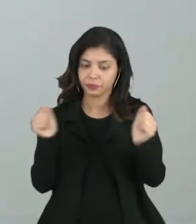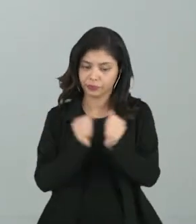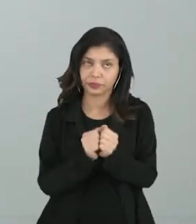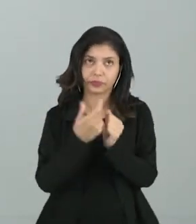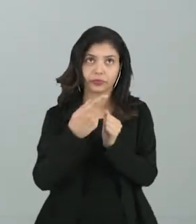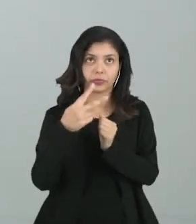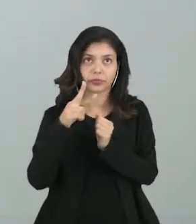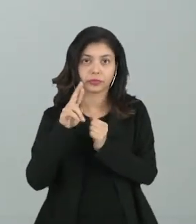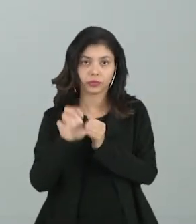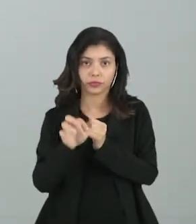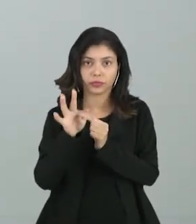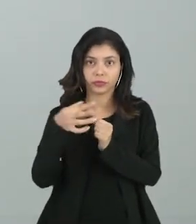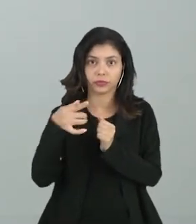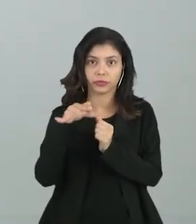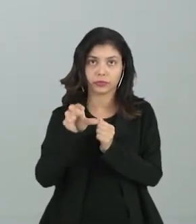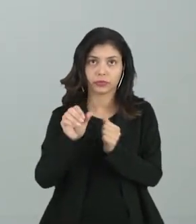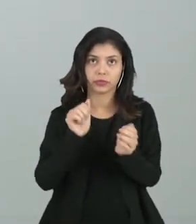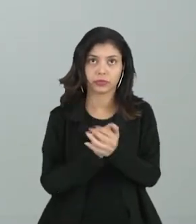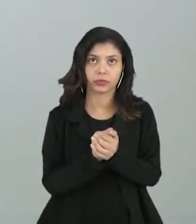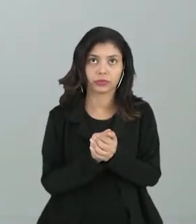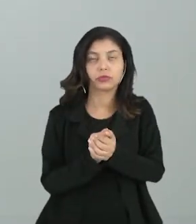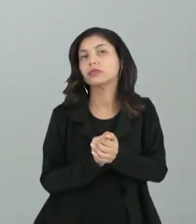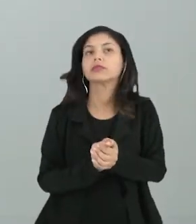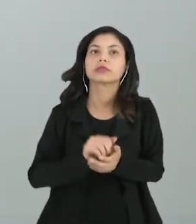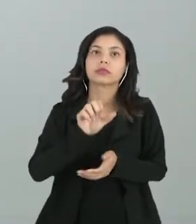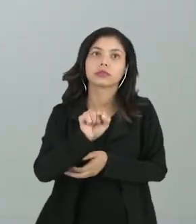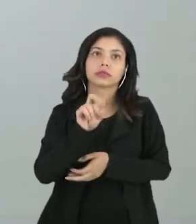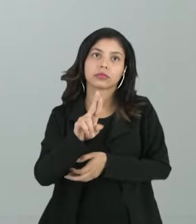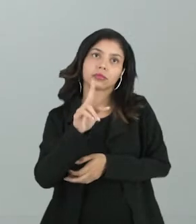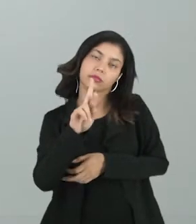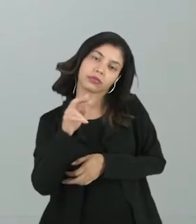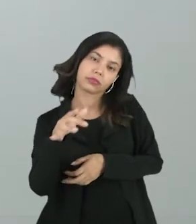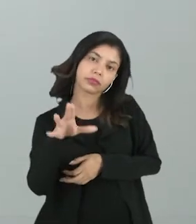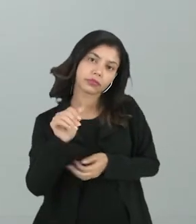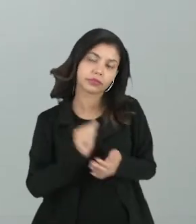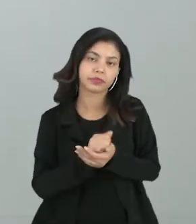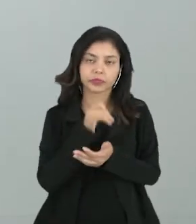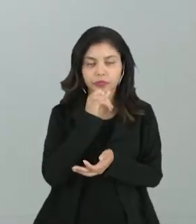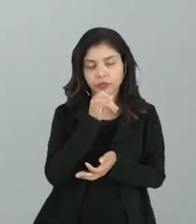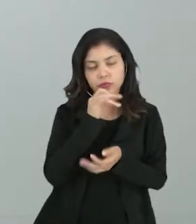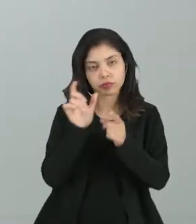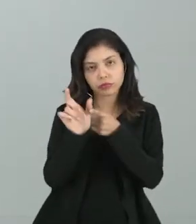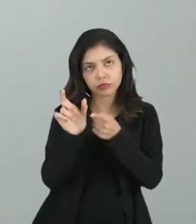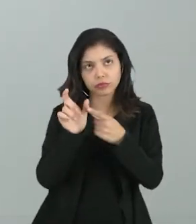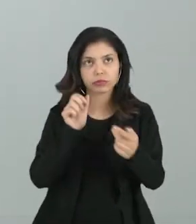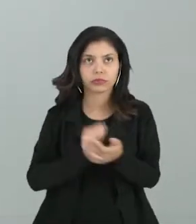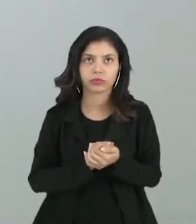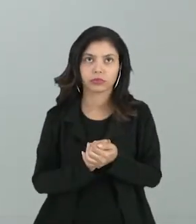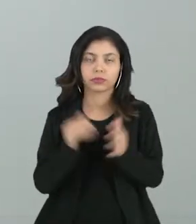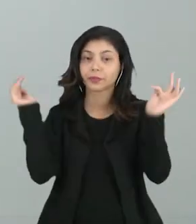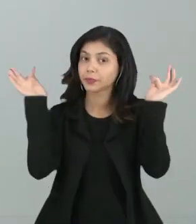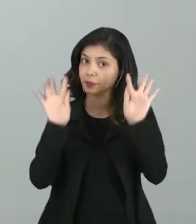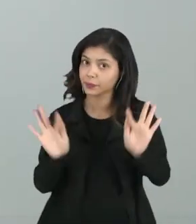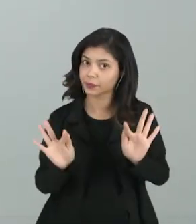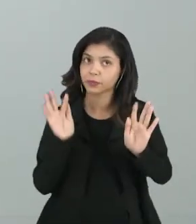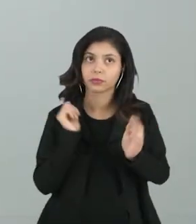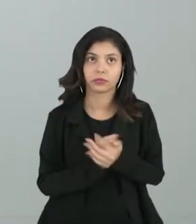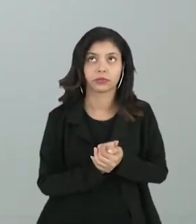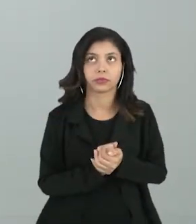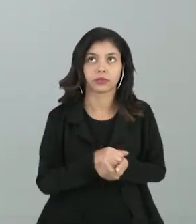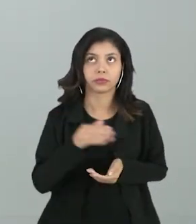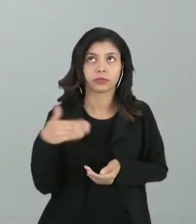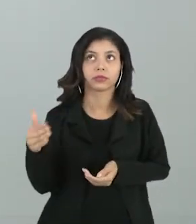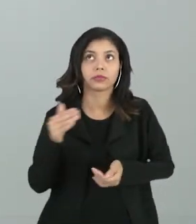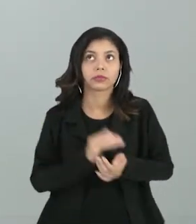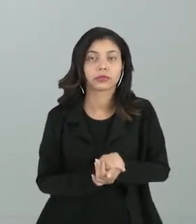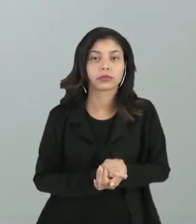do prefixo e do sufixo. Por exemplo, vamos pegar a palavra feliz. Quando